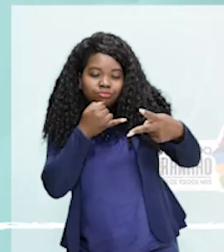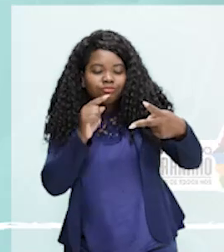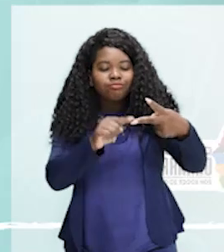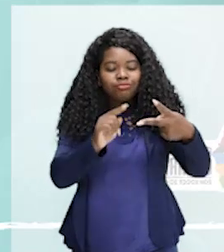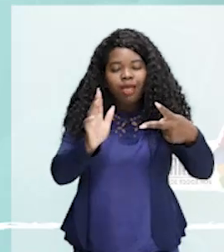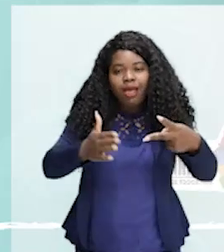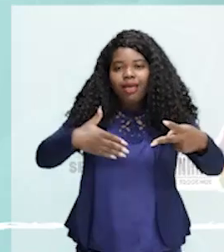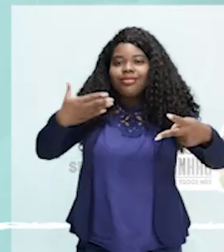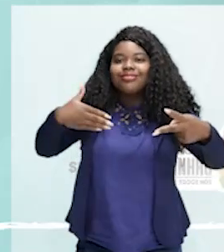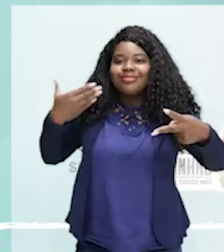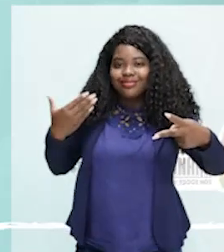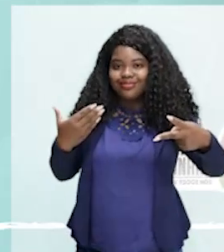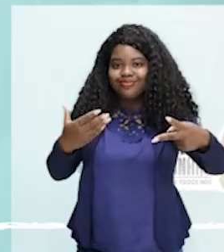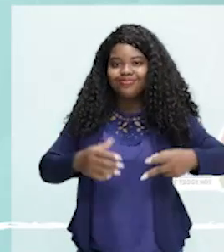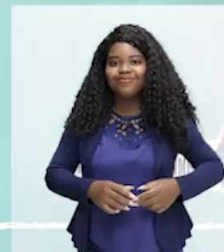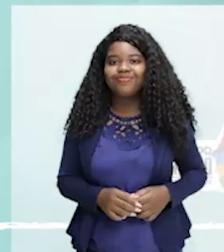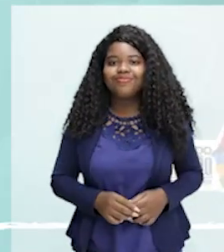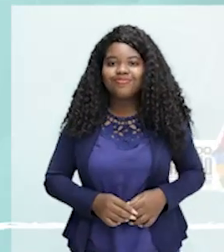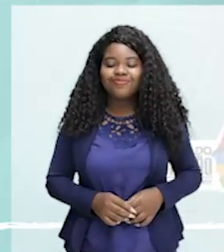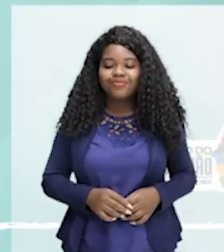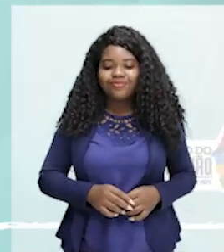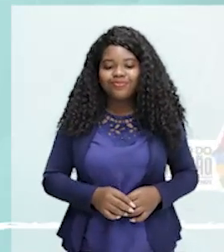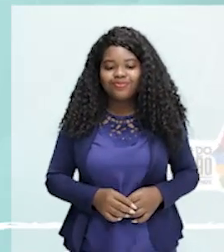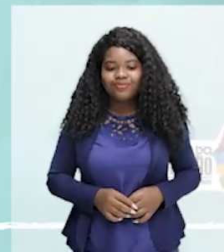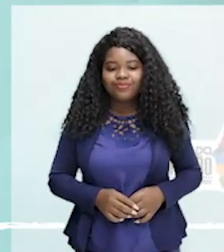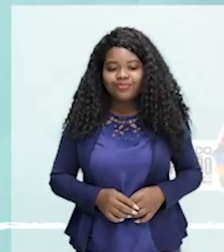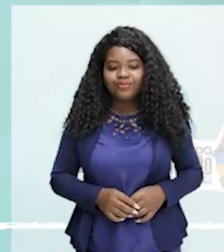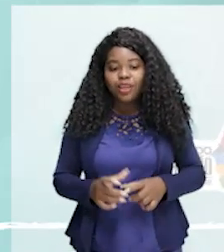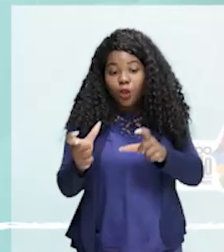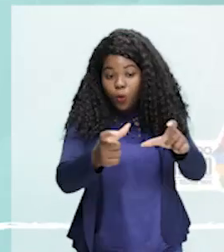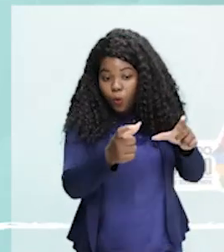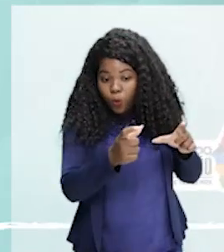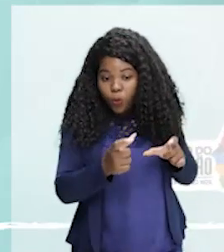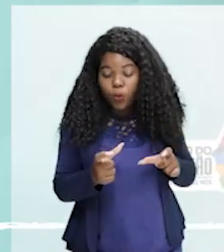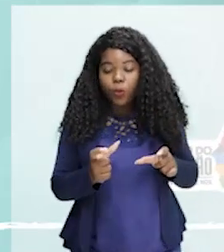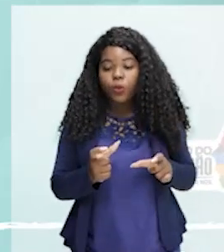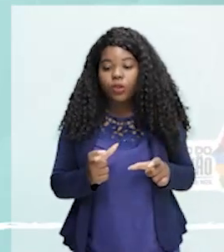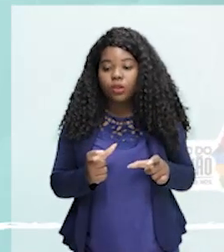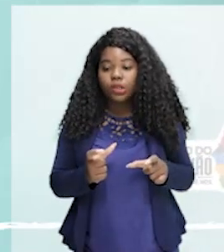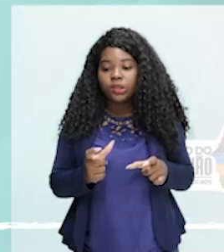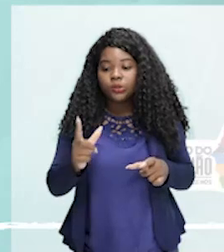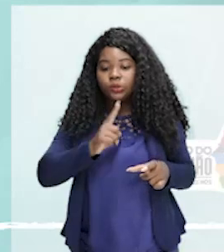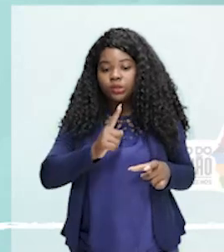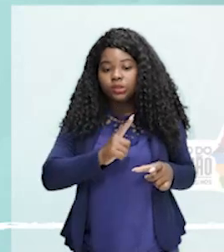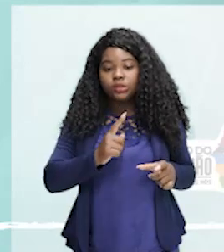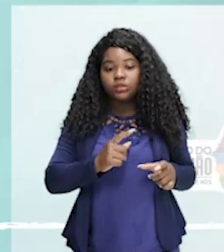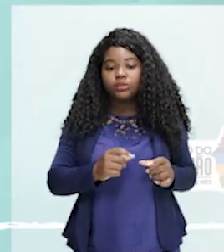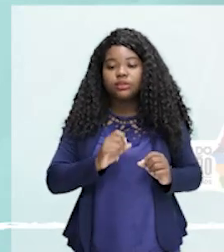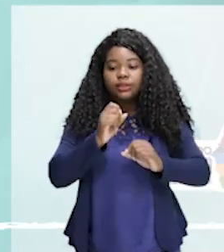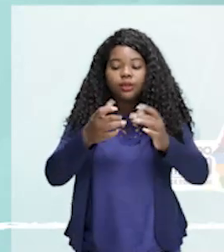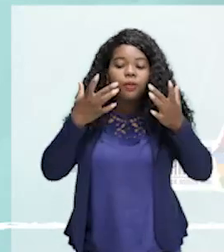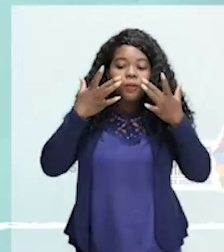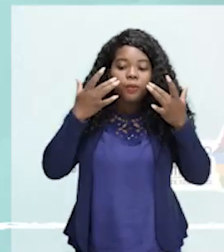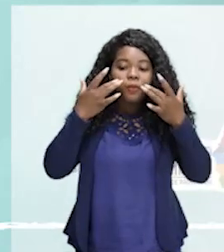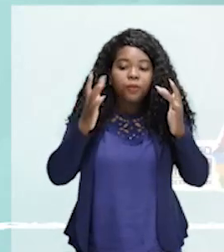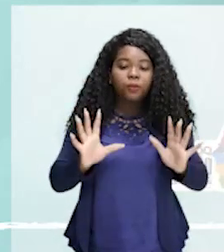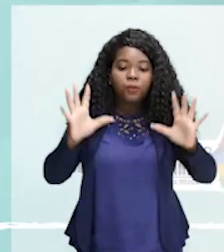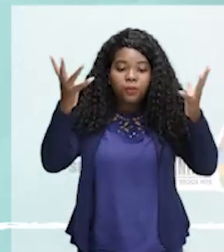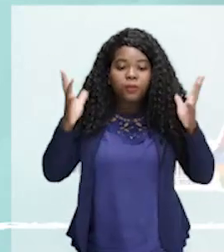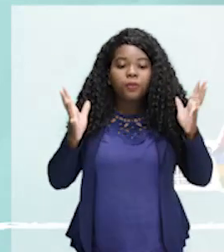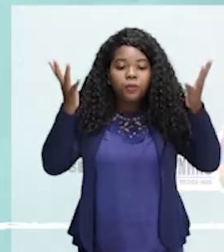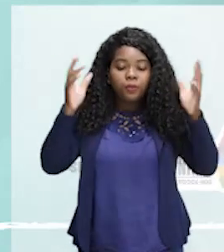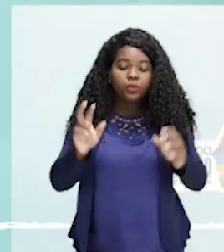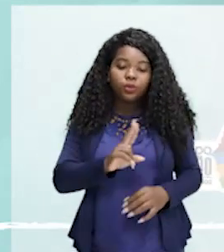que seriam tragédia e comédia. O local onde se vê a apresentação é chamado de teatron.